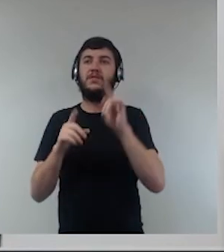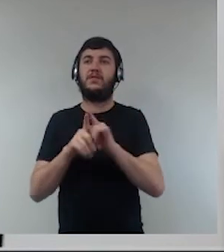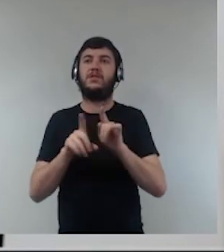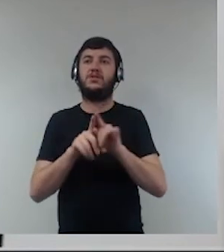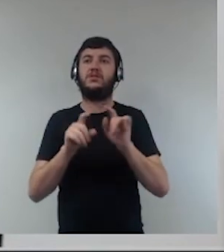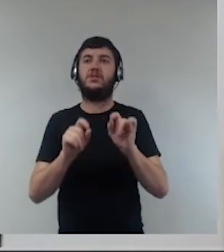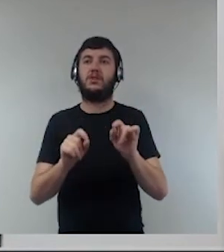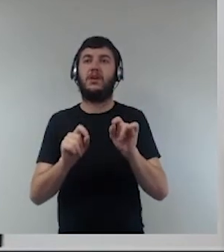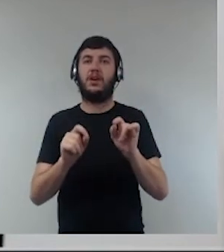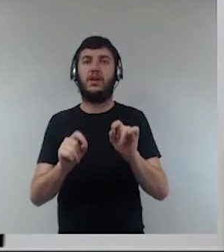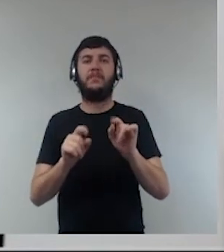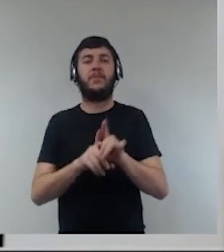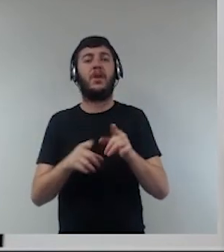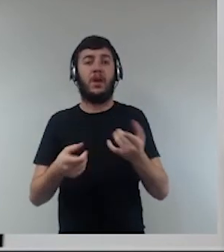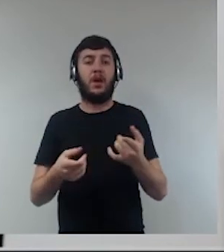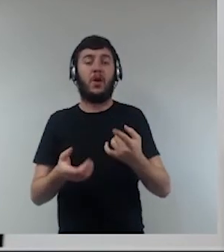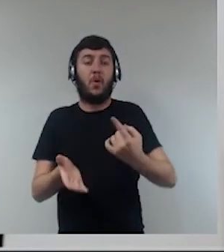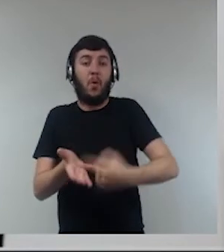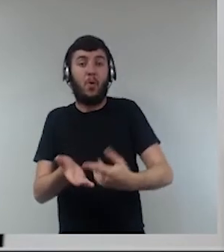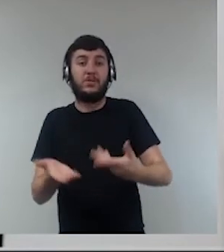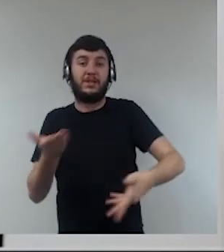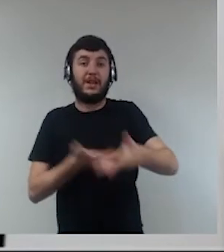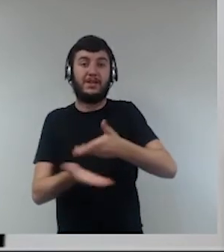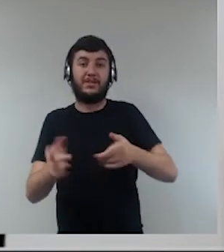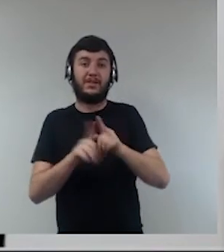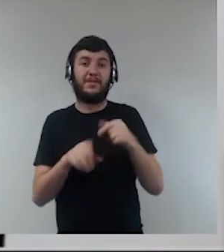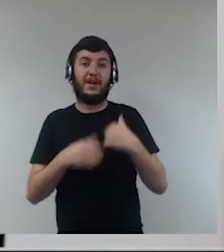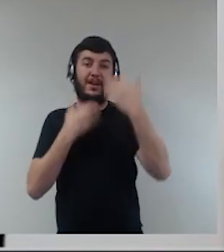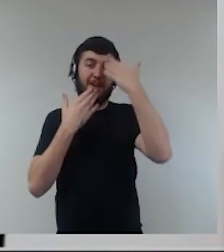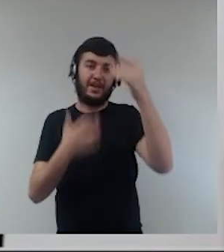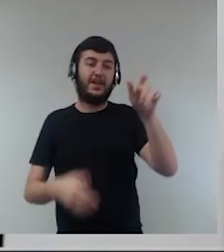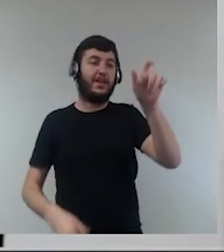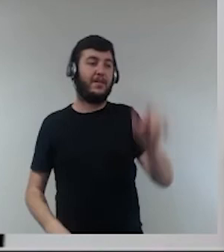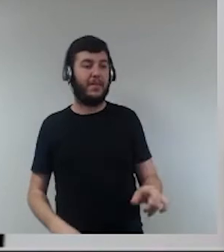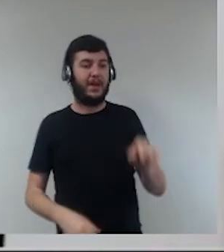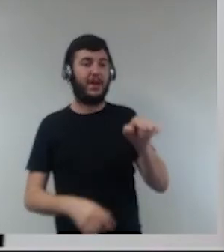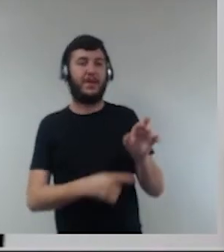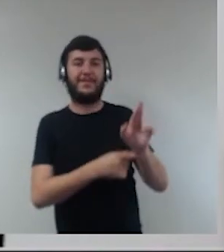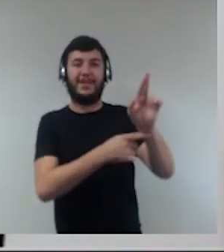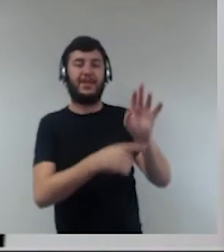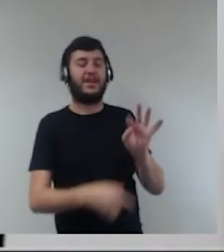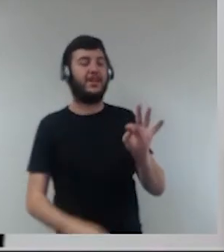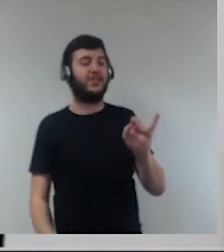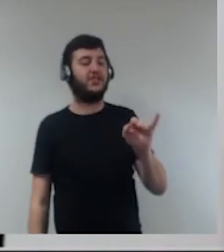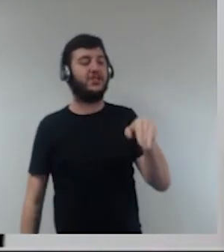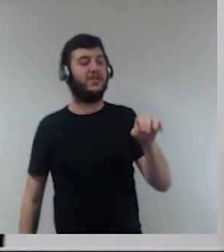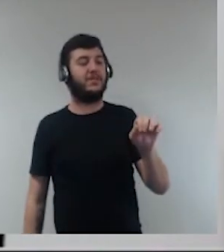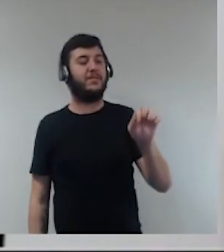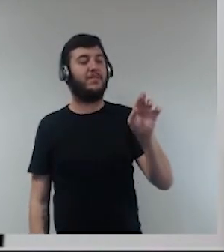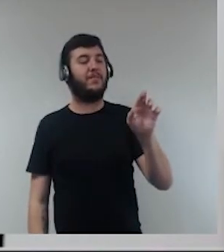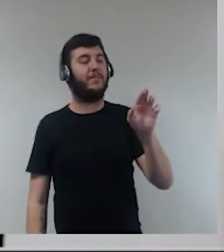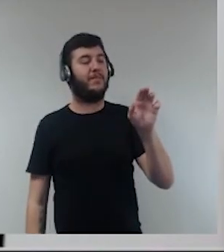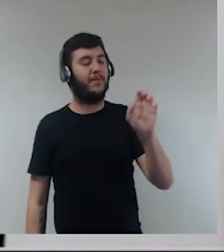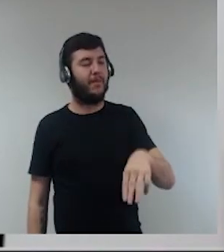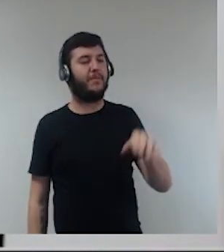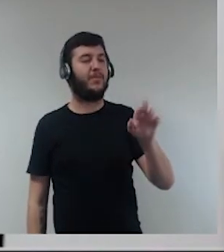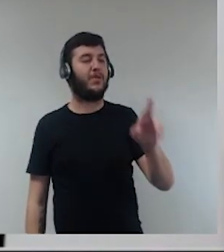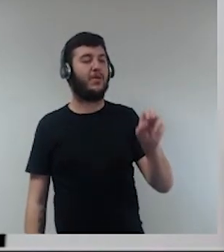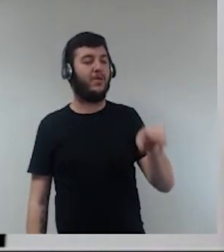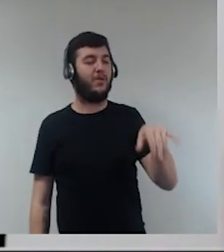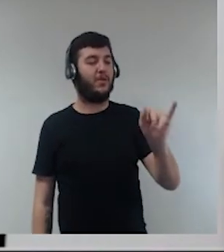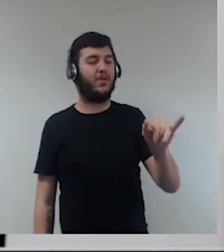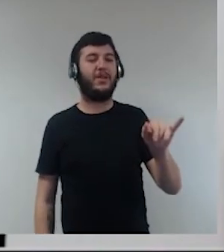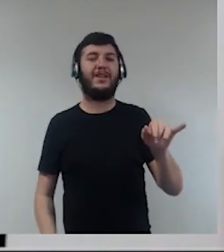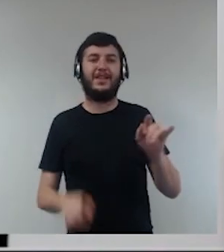meus agradecimentos ao nosso querido timoneiro, Rony Duarte, esse homem que, onde ele toca, sai ouro. Não é?